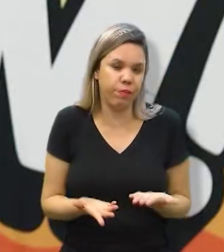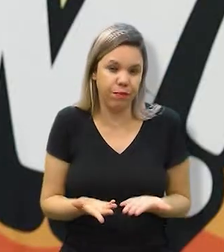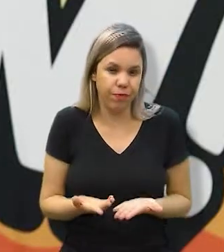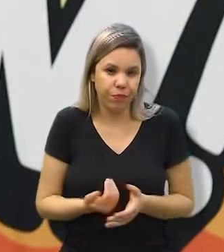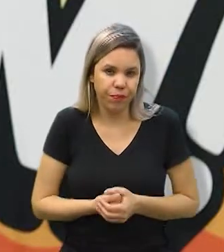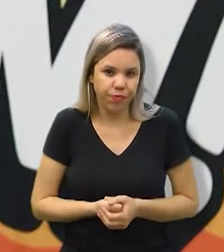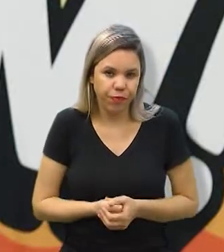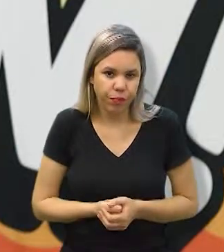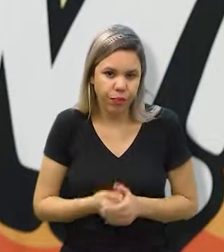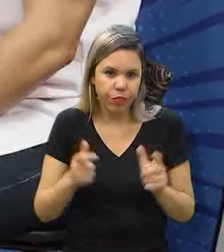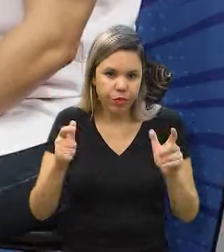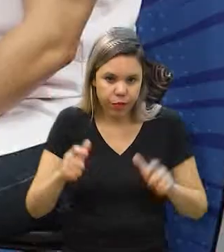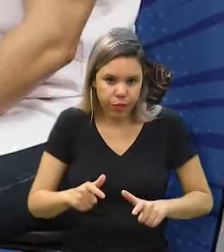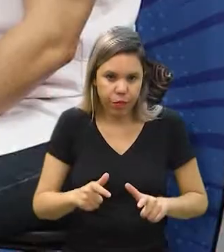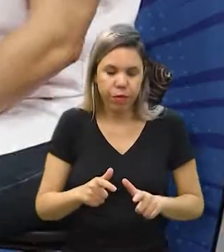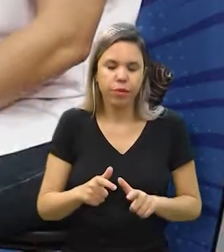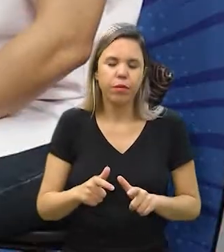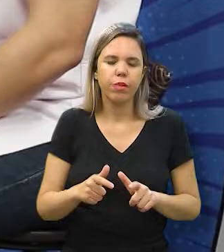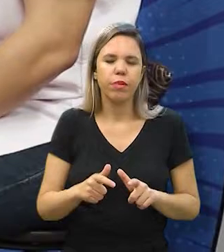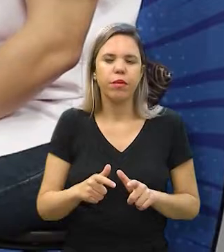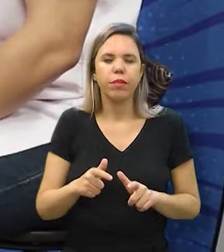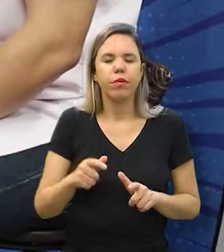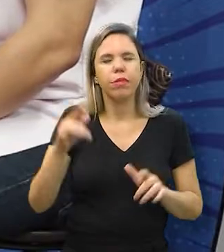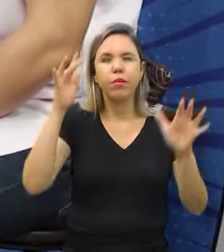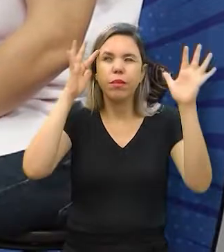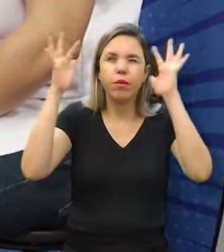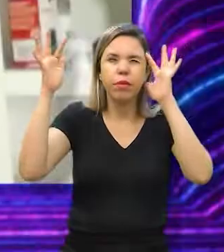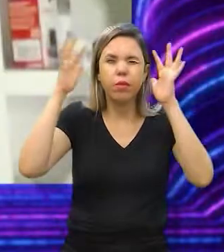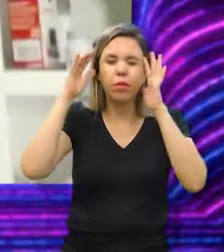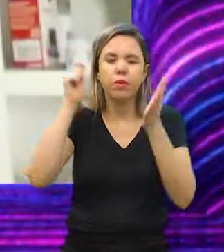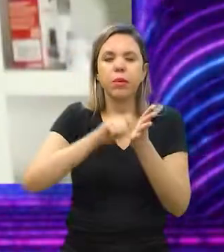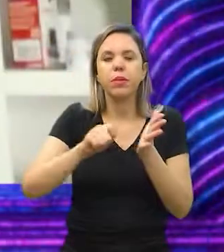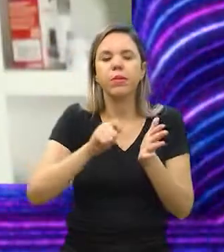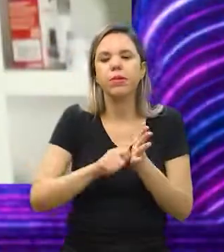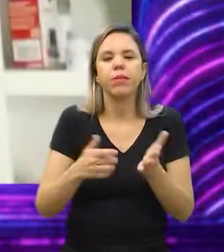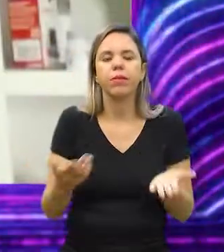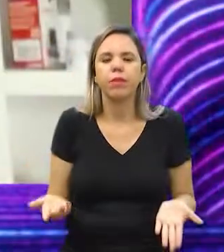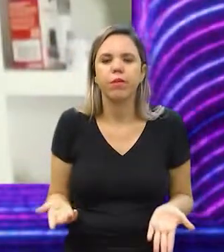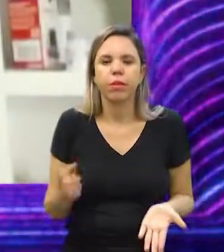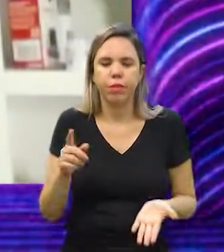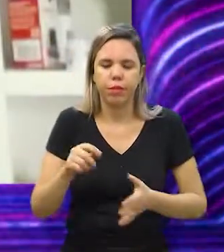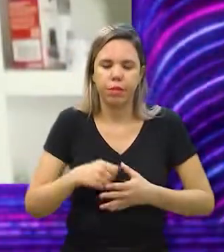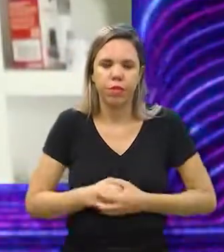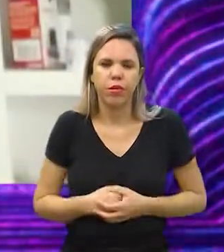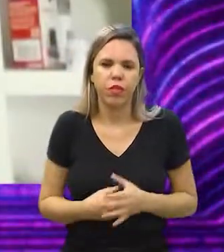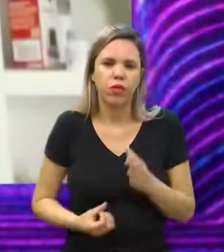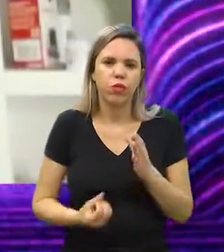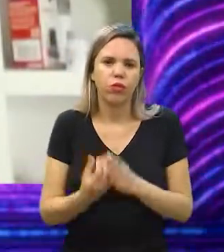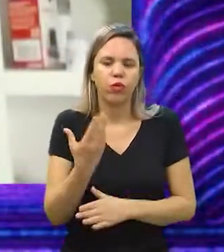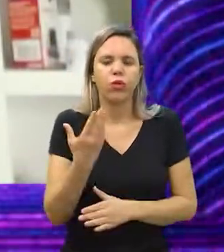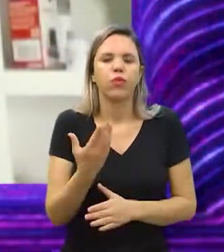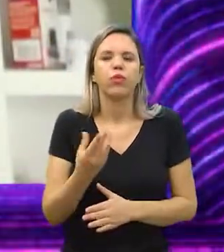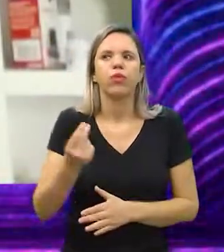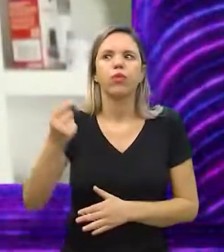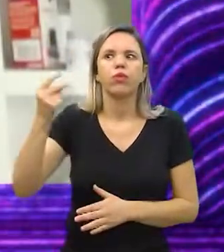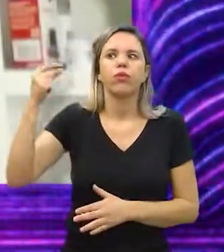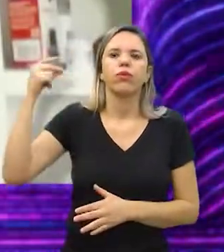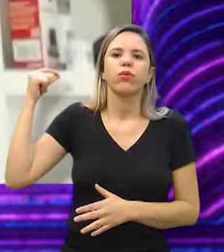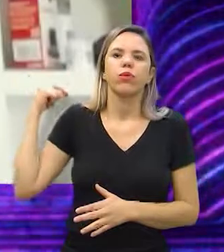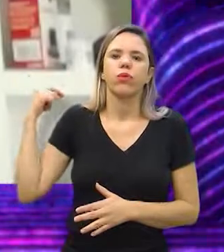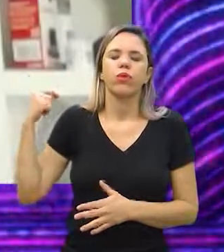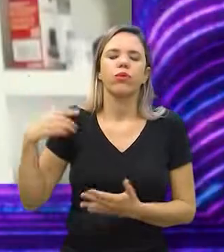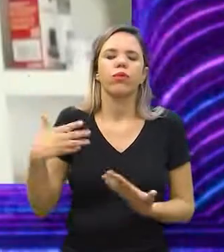E aí, de onde veio essa inspiração? Então, essa inspiração surgiu há bastante